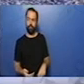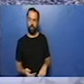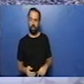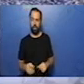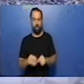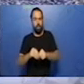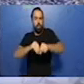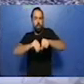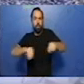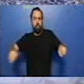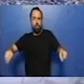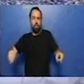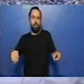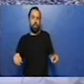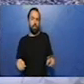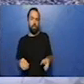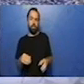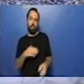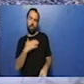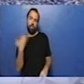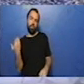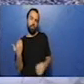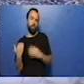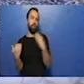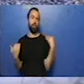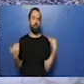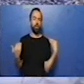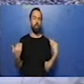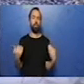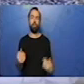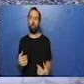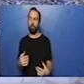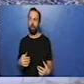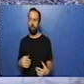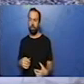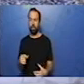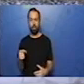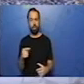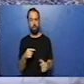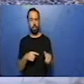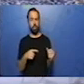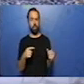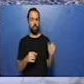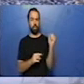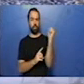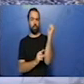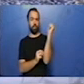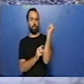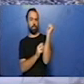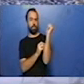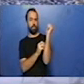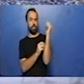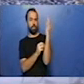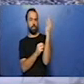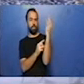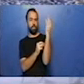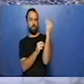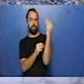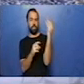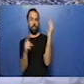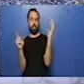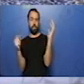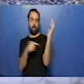os dois, ambos morrem no ambiente onde eles estão. O cupim, ele come celulose, ele come madeira. A madeira